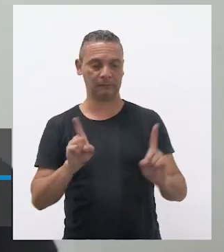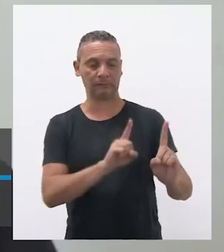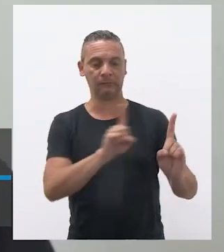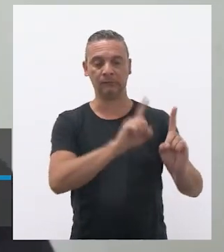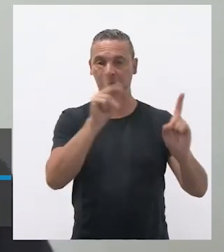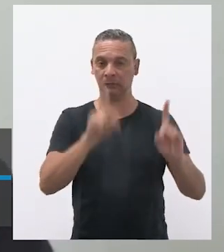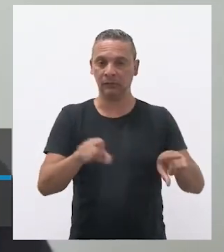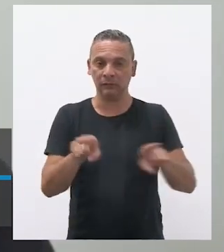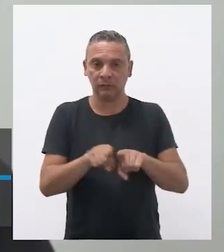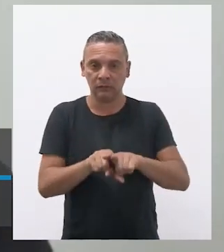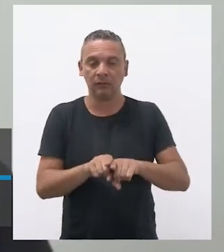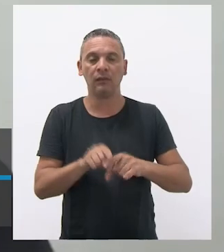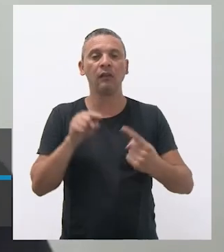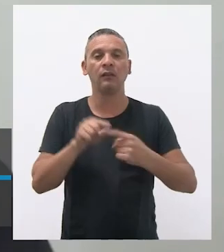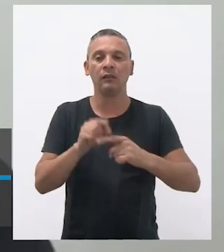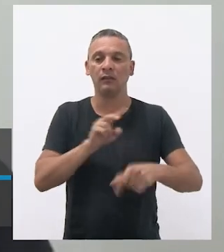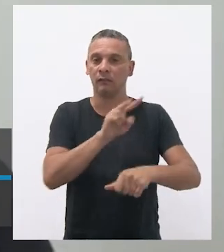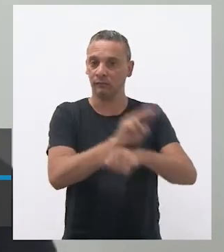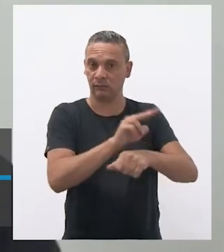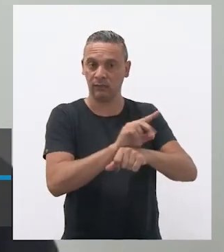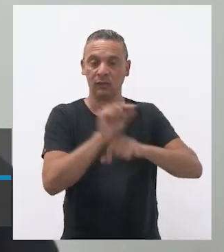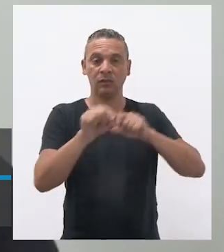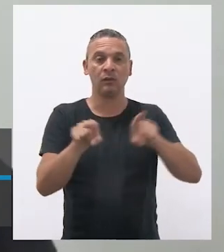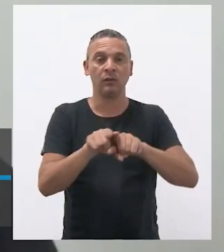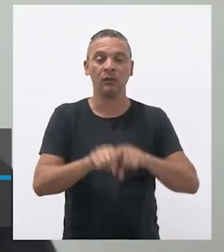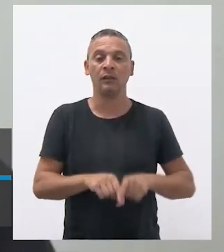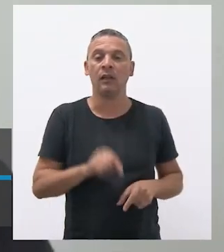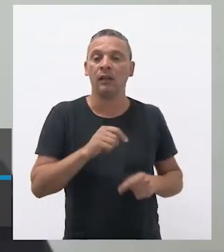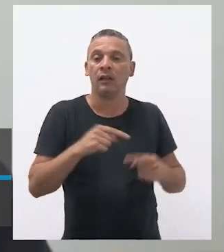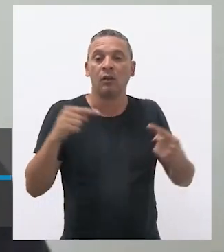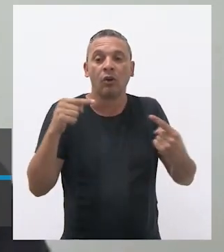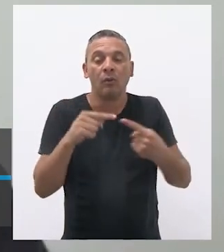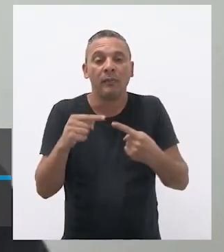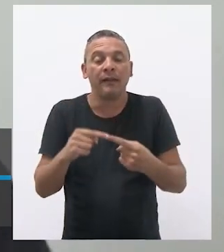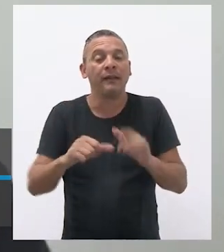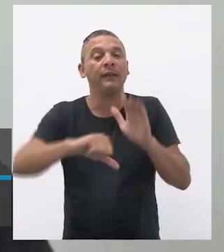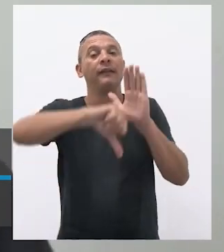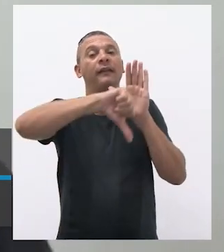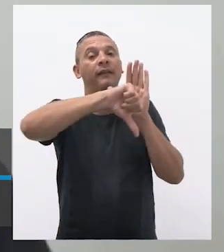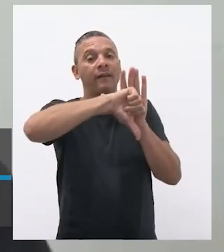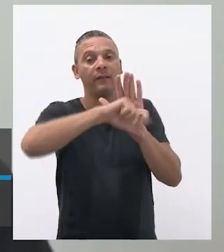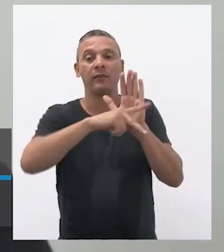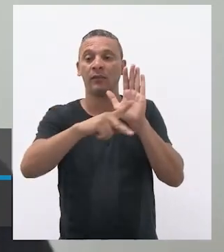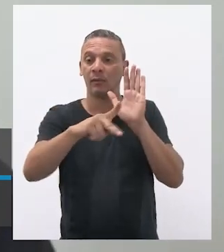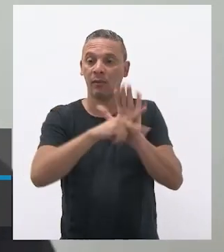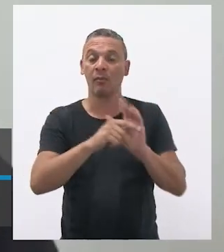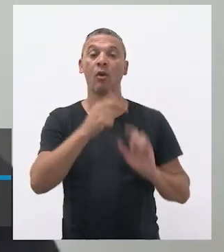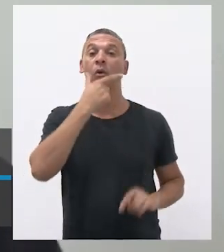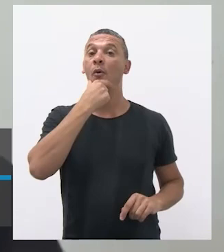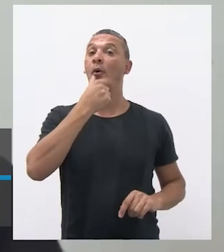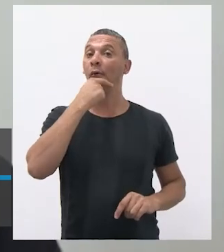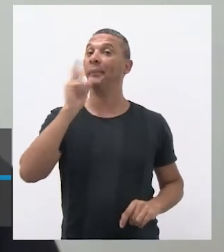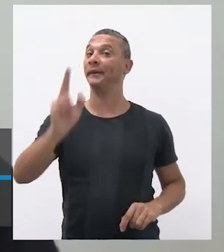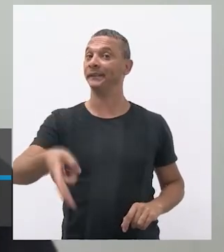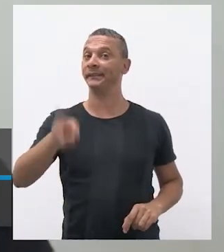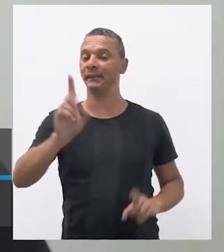financeiros. Eu, por exemplo, atendi um caso, no ano passado, atendi um caso em